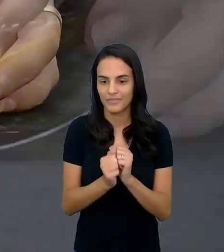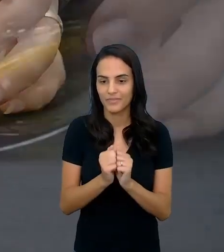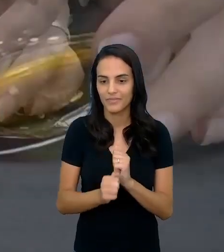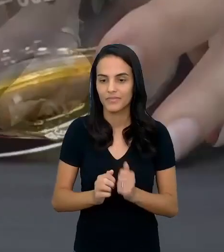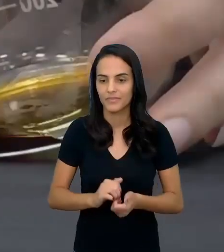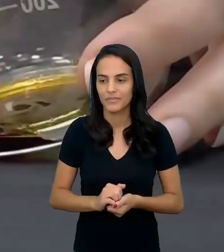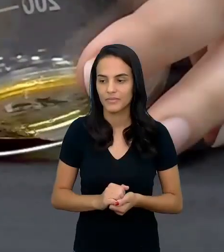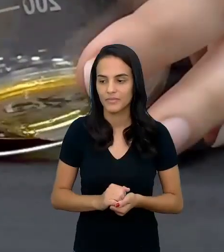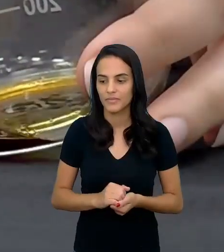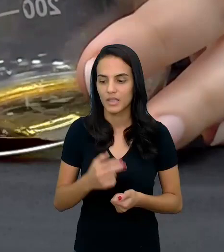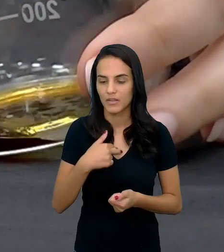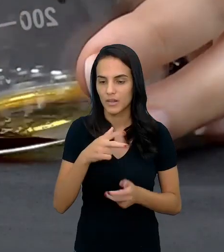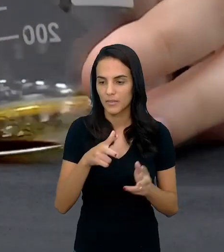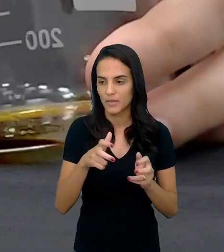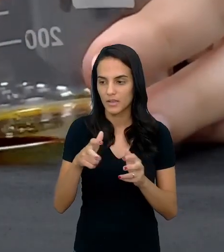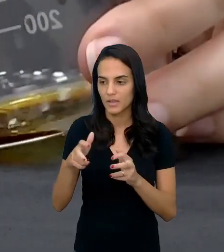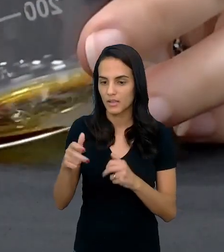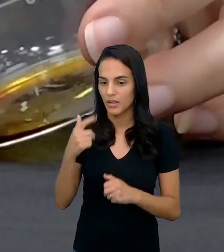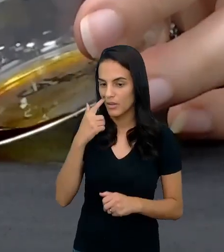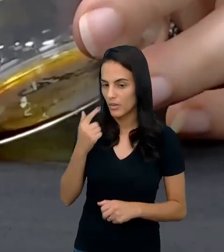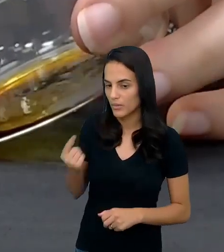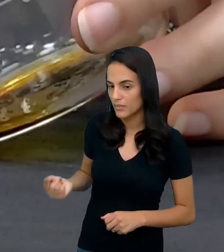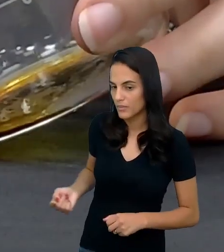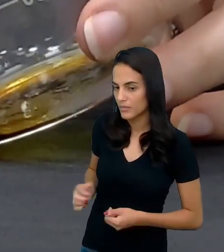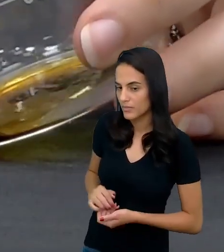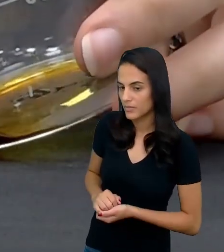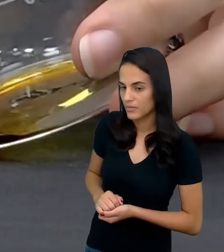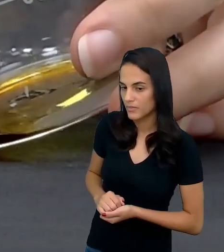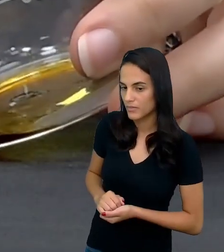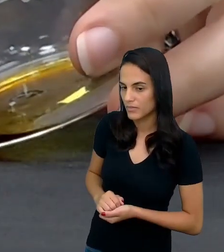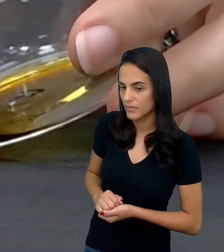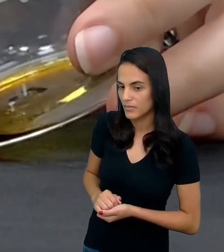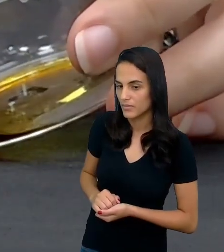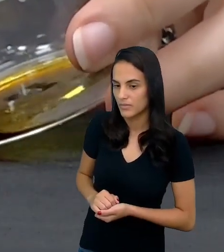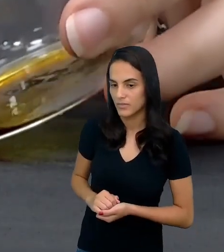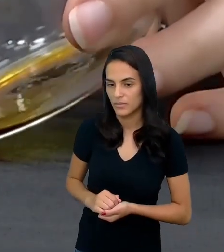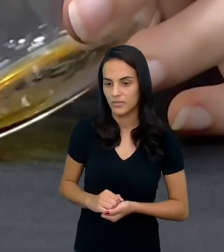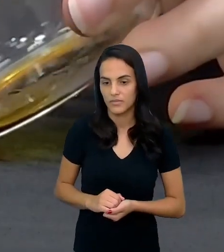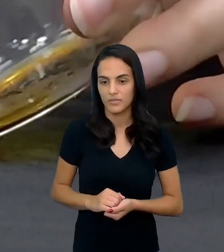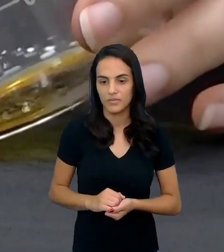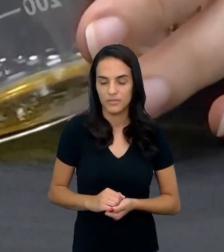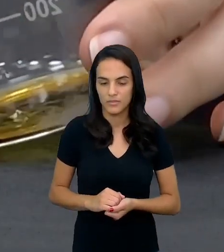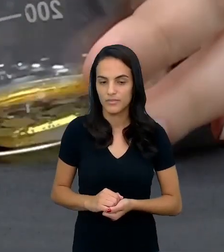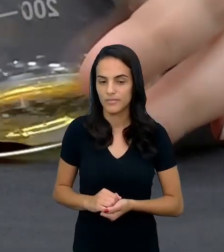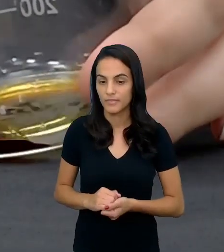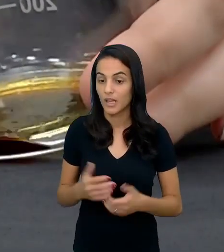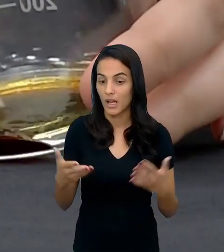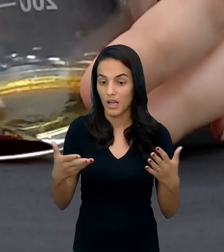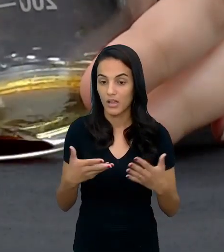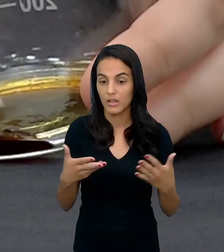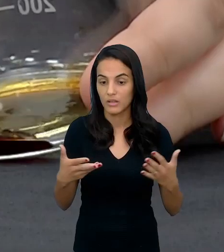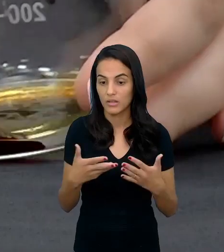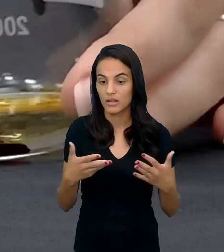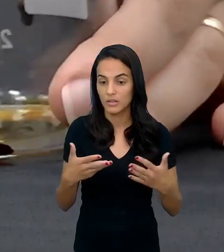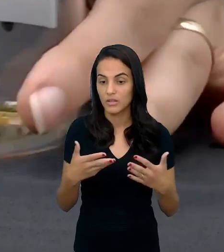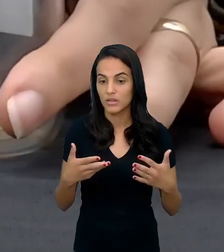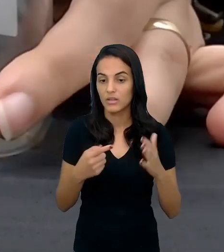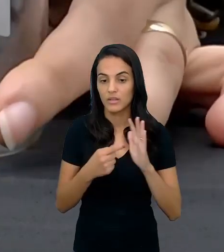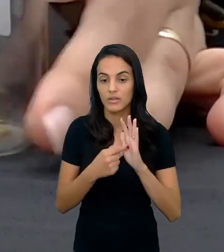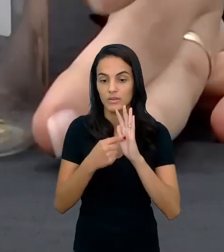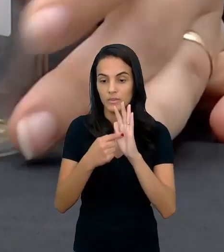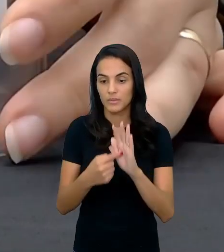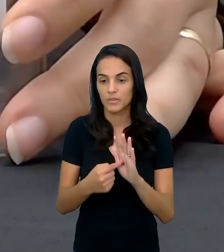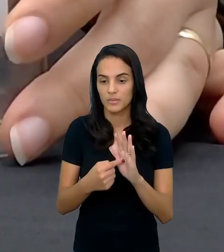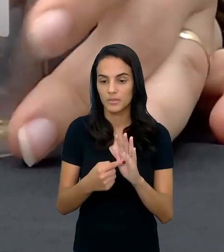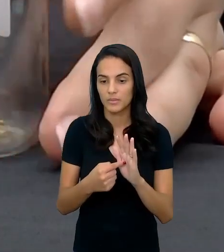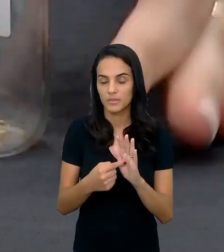ficou bem perceptível aqui, olha, isso, a cor do iodo, né? E agora, né, eu vou mostrar aí para